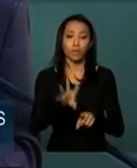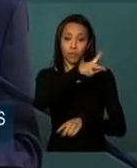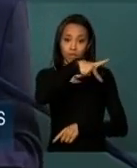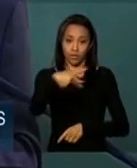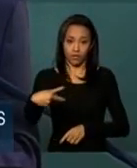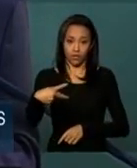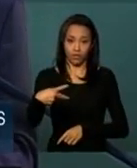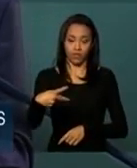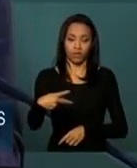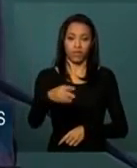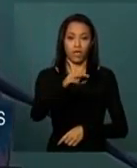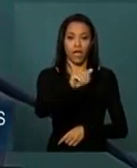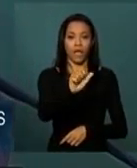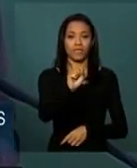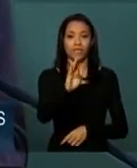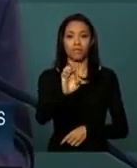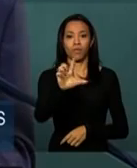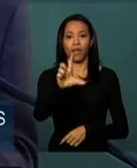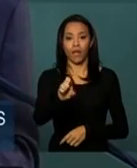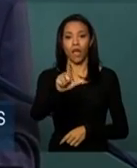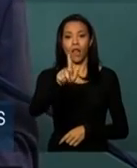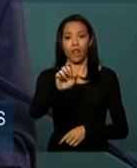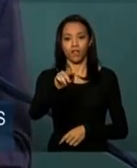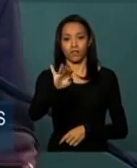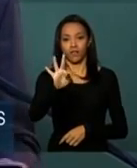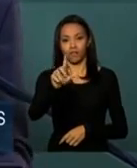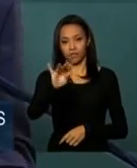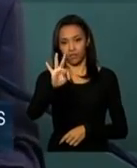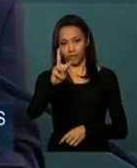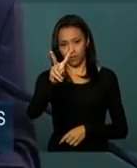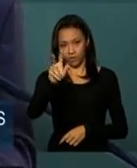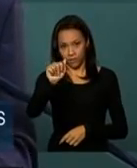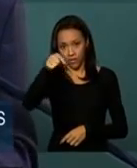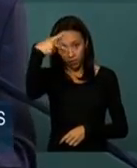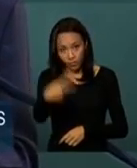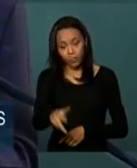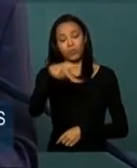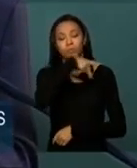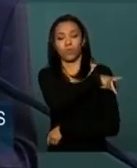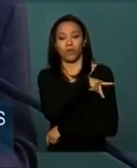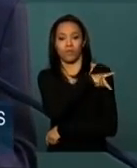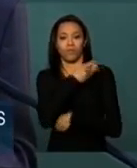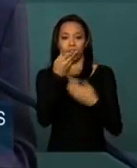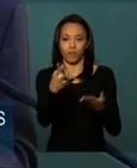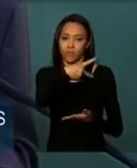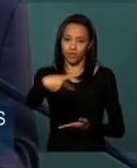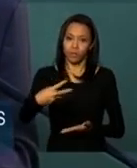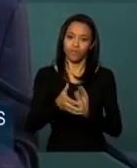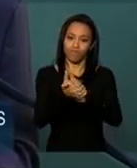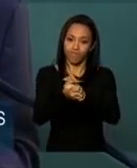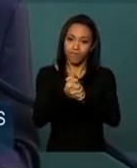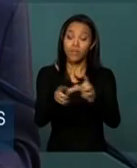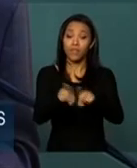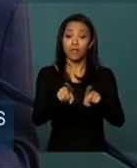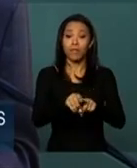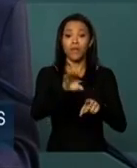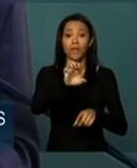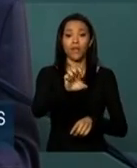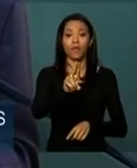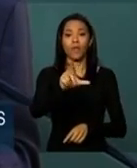Legislativa do Piauí, Temístocles Sampaio Filho, cumprimentar a senhora Eulália